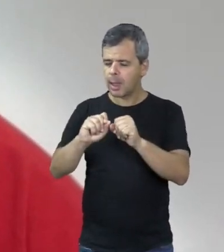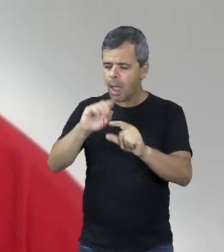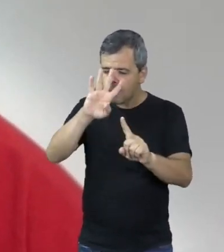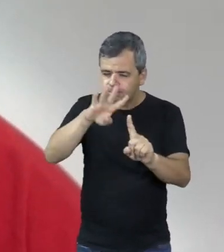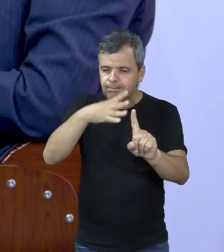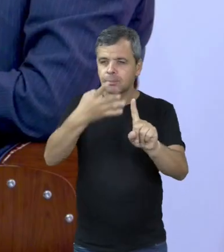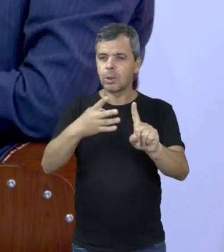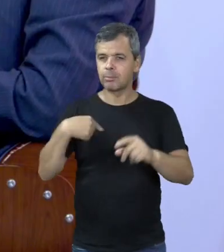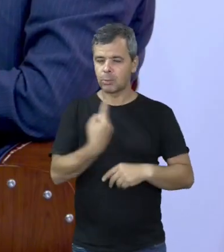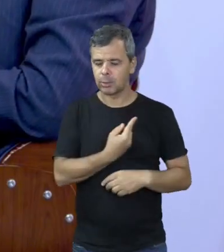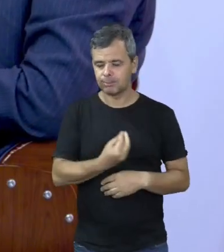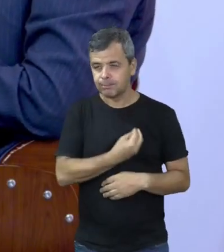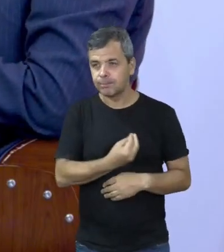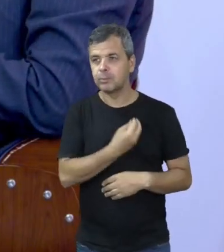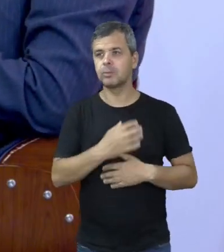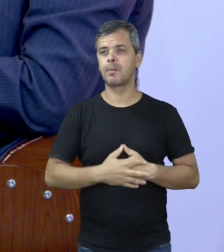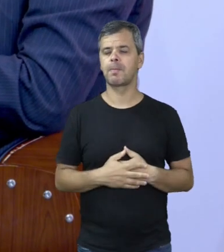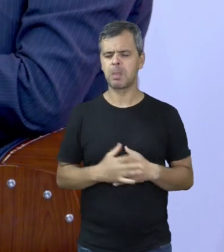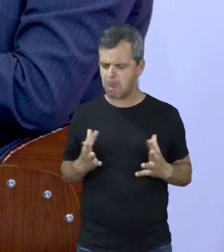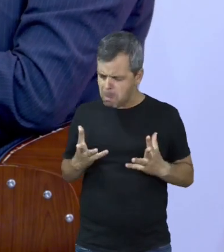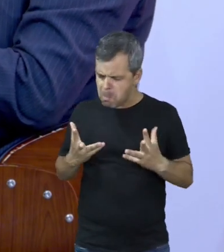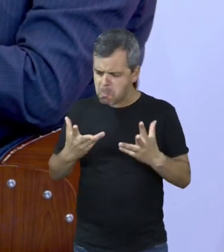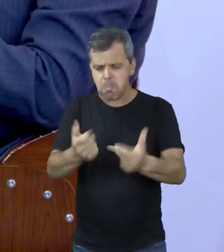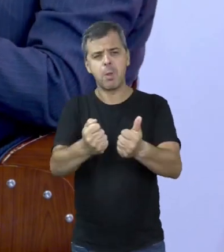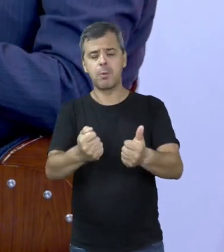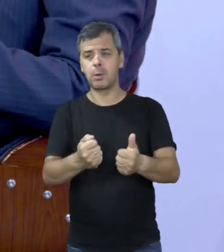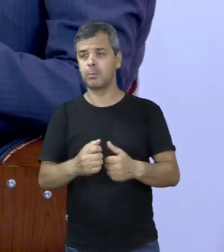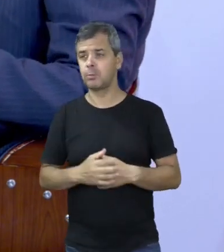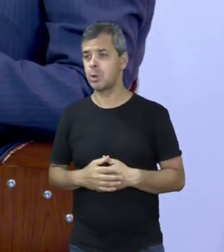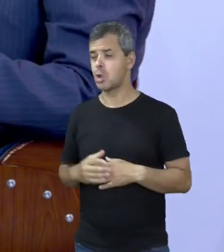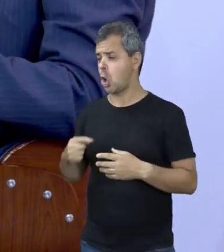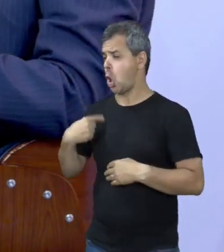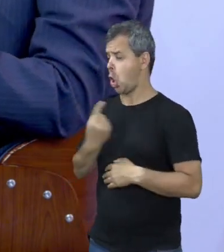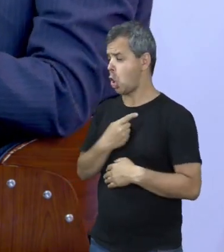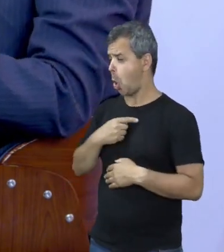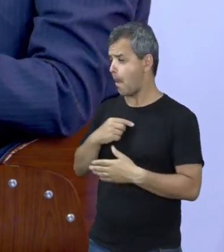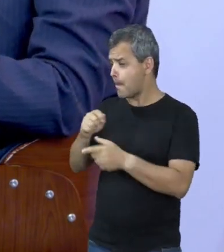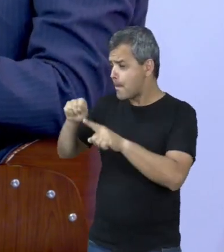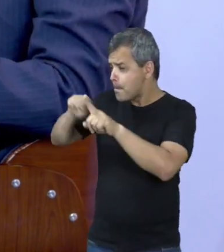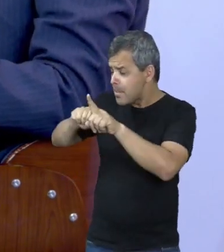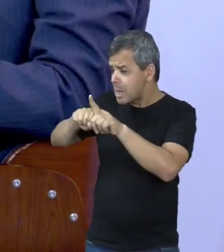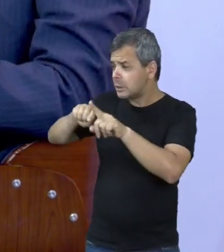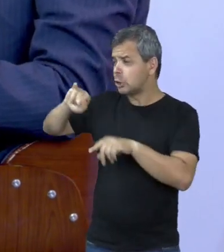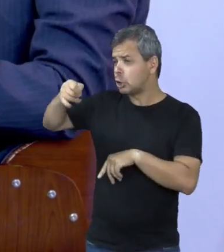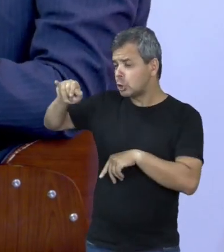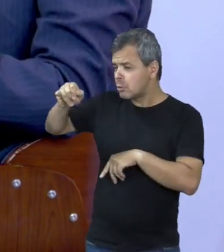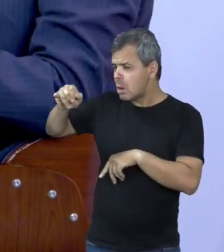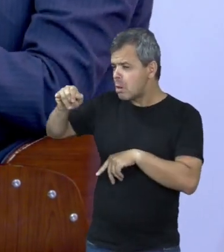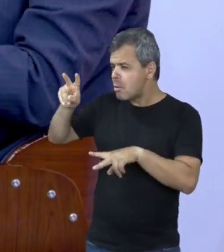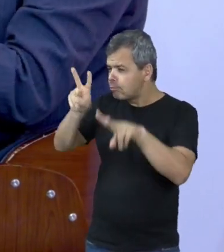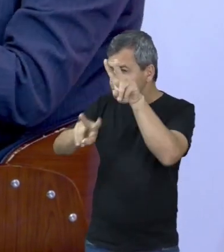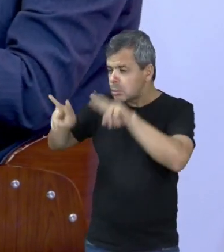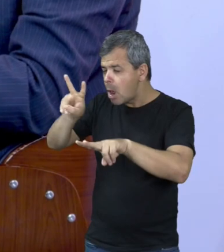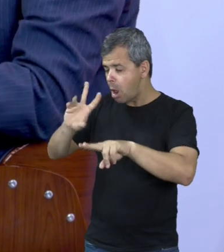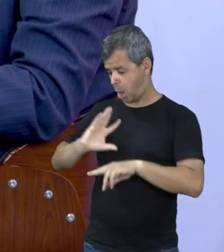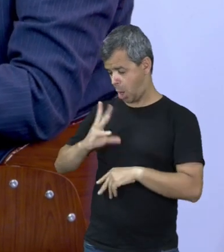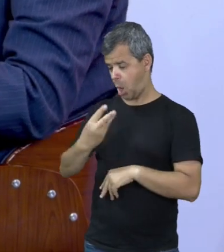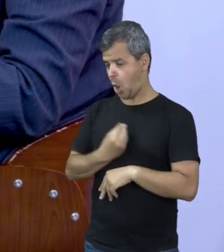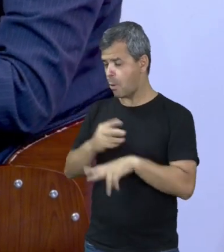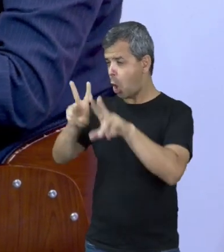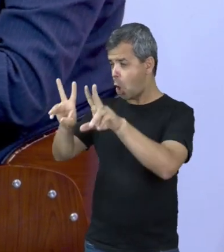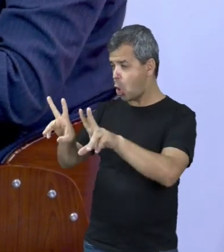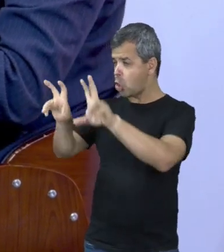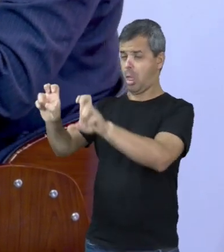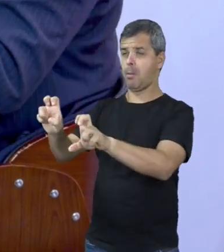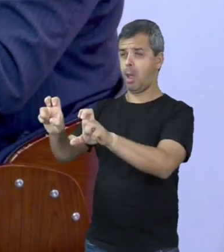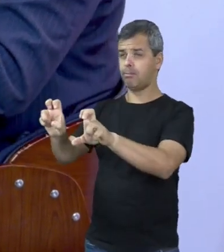nossas lutas. Maravilha. Alícia, a gente está no mês de janeiro, que é o mês da visibilidade trans, e hoje a gente vai falar de um